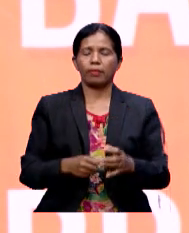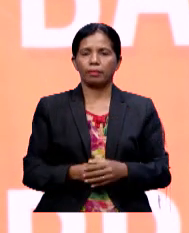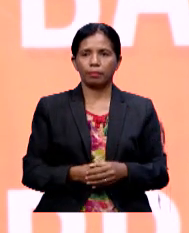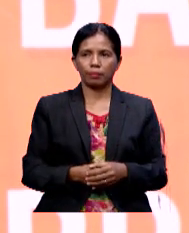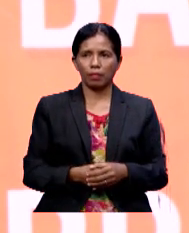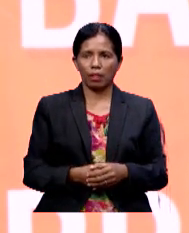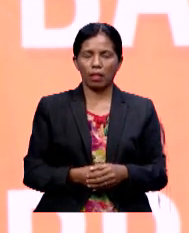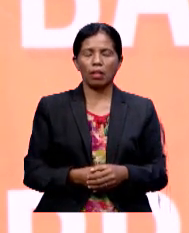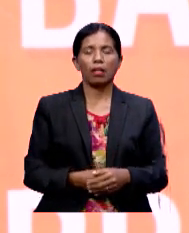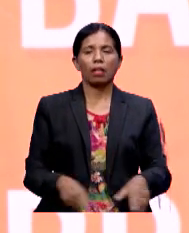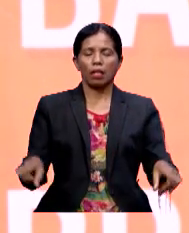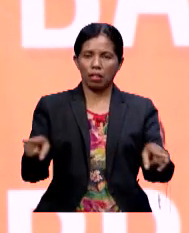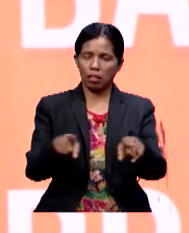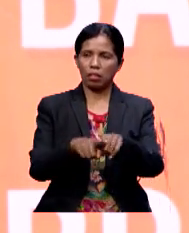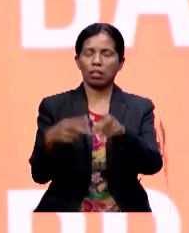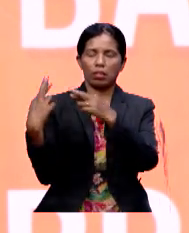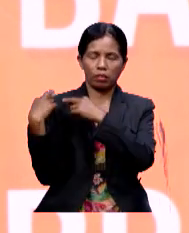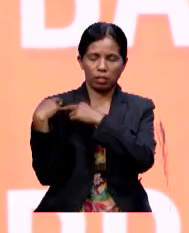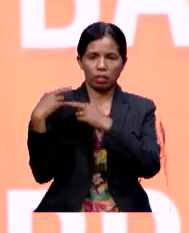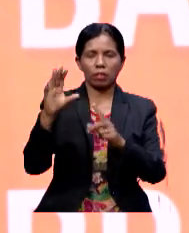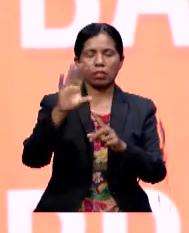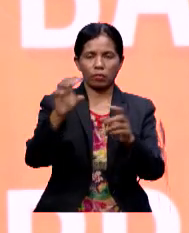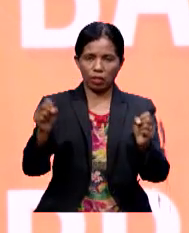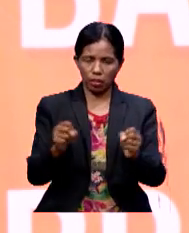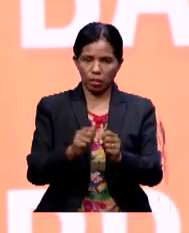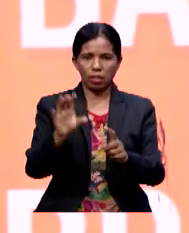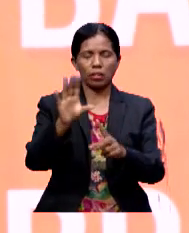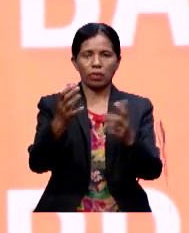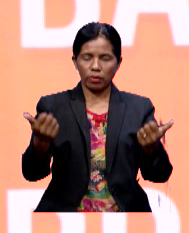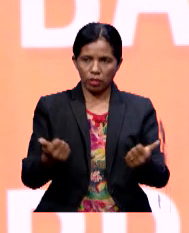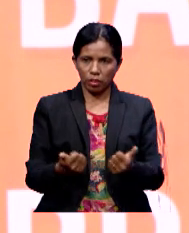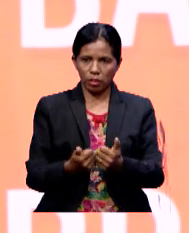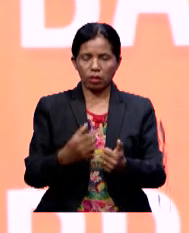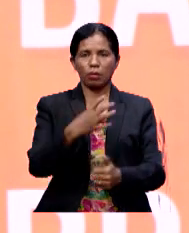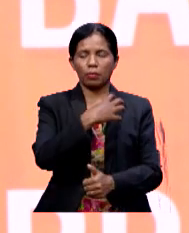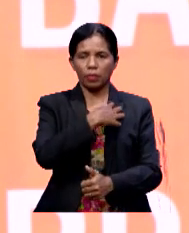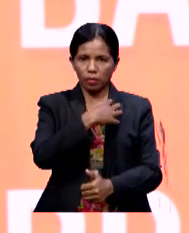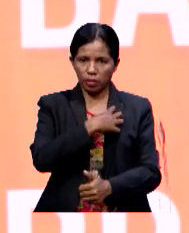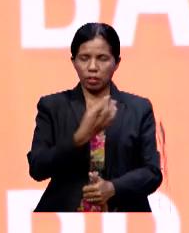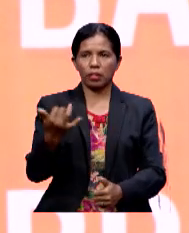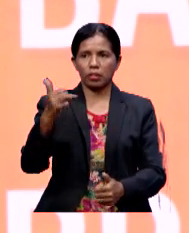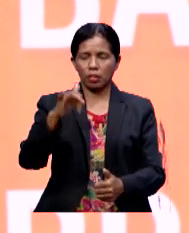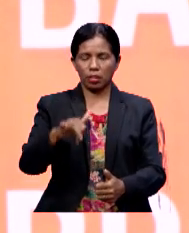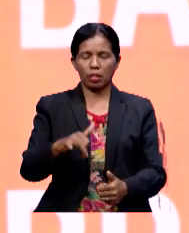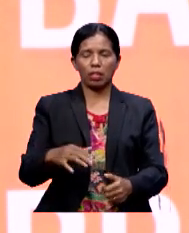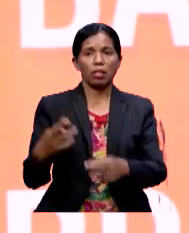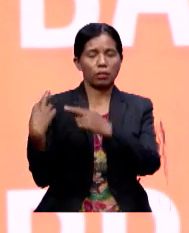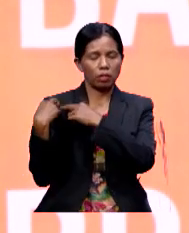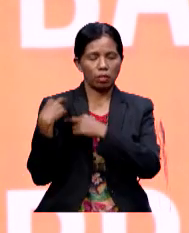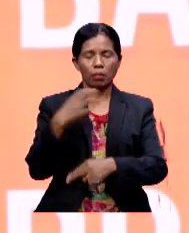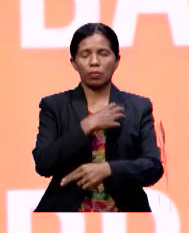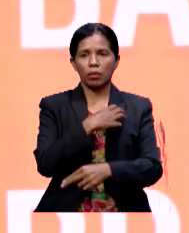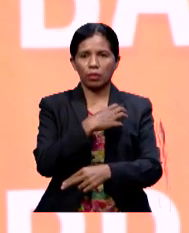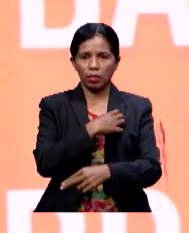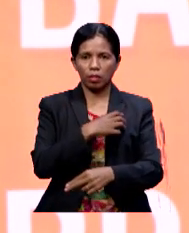Nem papel chefe aldeia, chefe suco, polícia. Papel polícia comunitário, nem dia